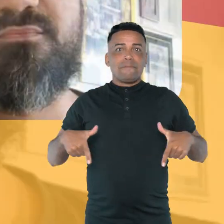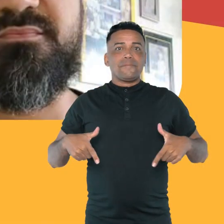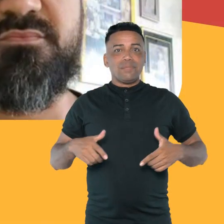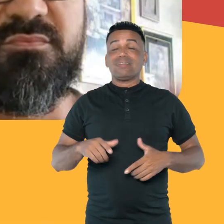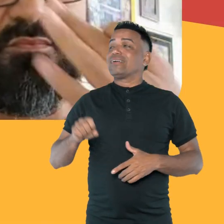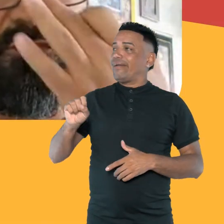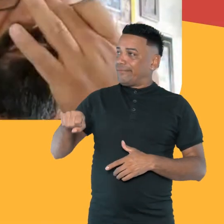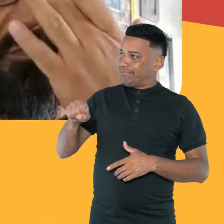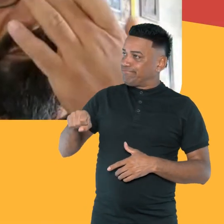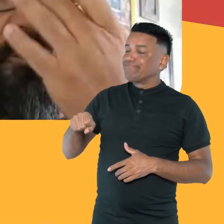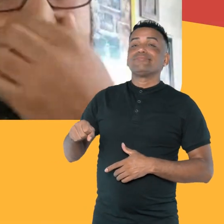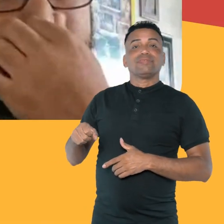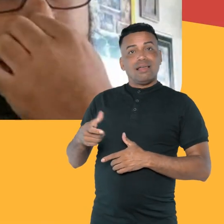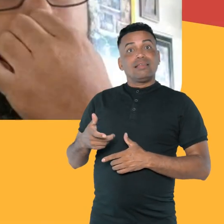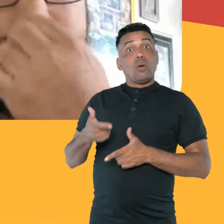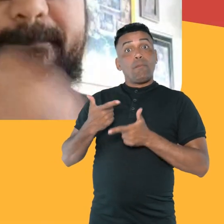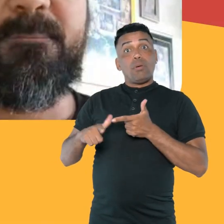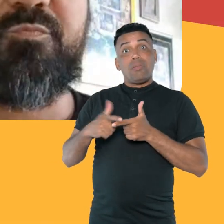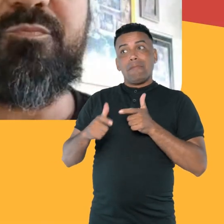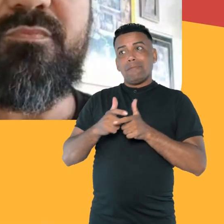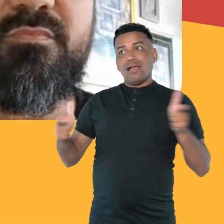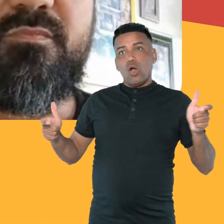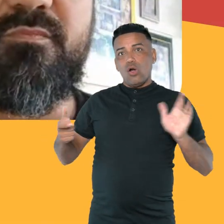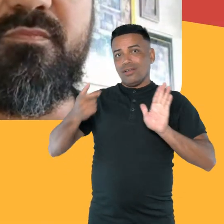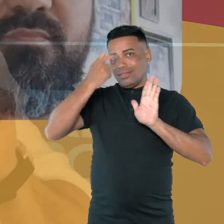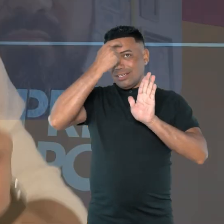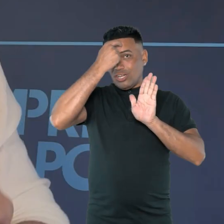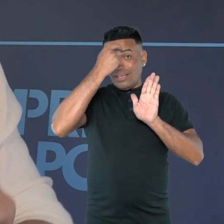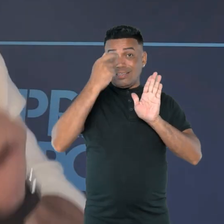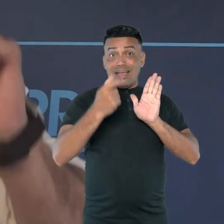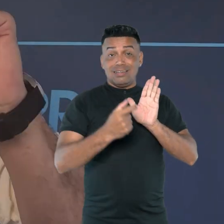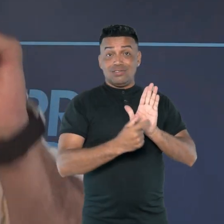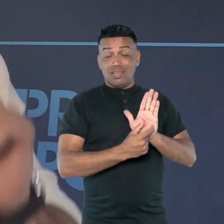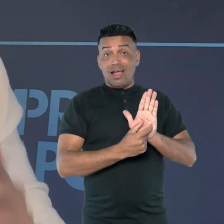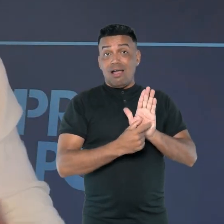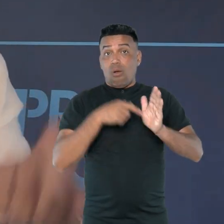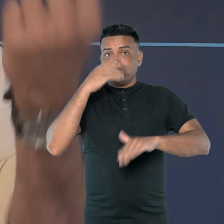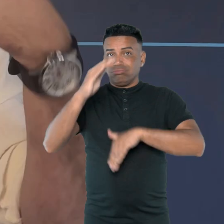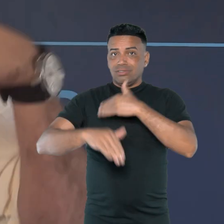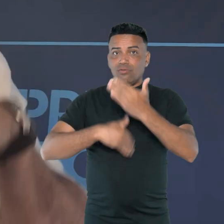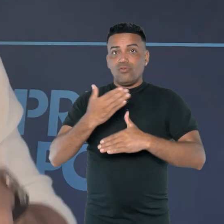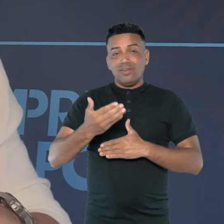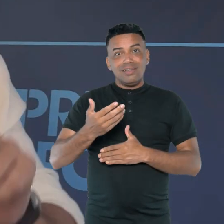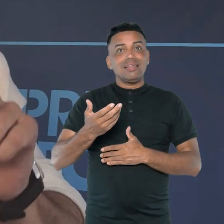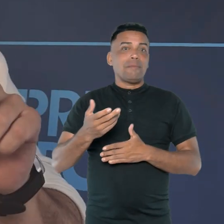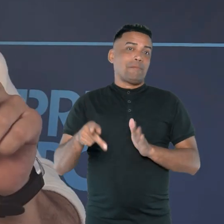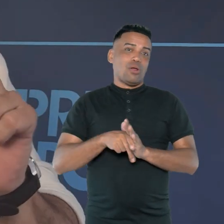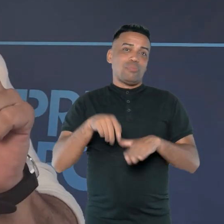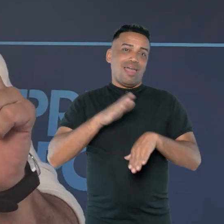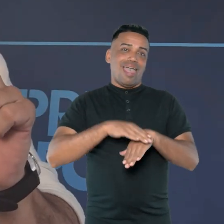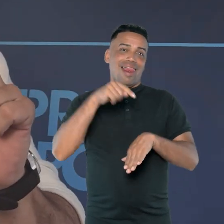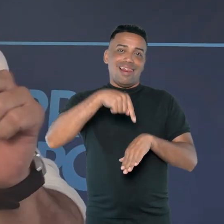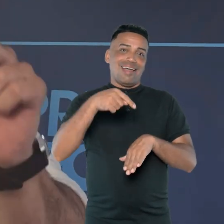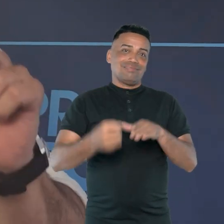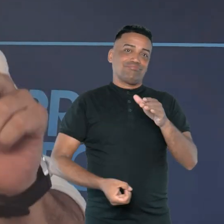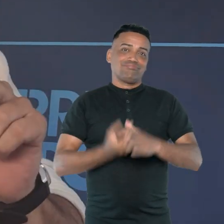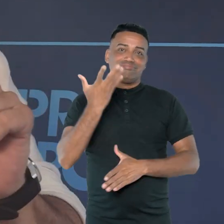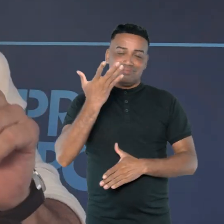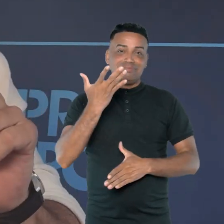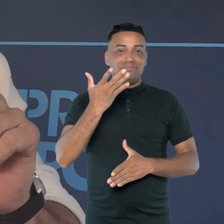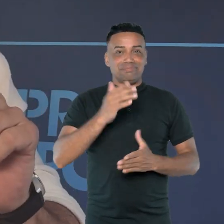gente está caminhando para um problema ainda maior, que é a inteligência artificial desenvolvida pela inteligência artificial.